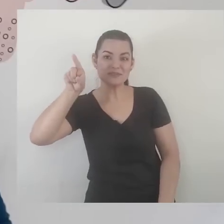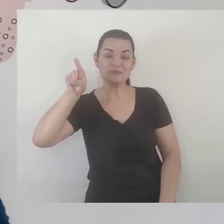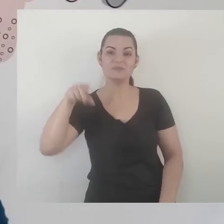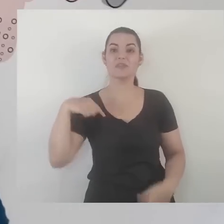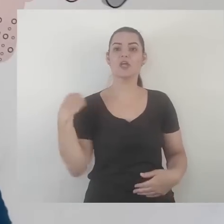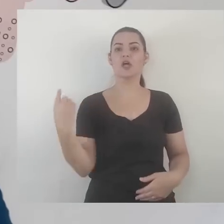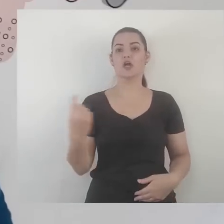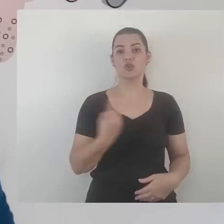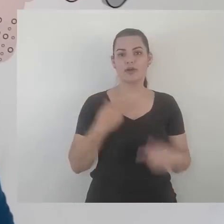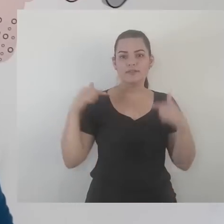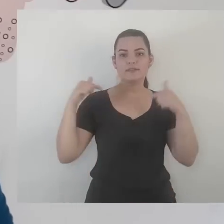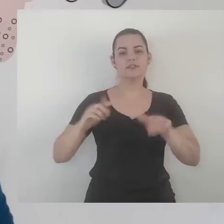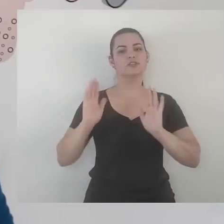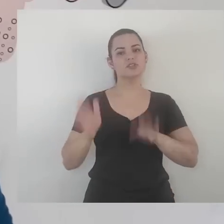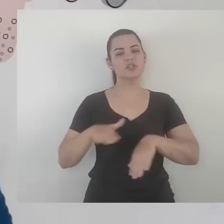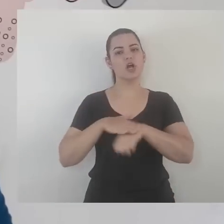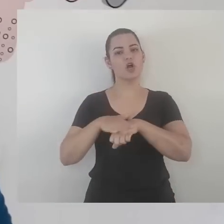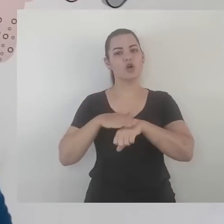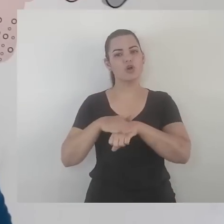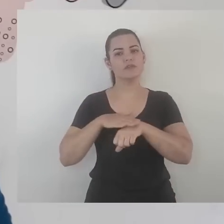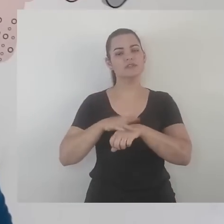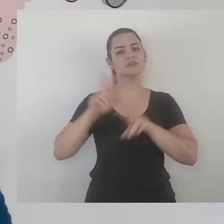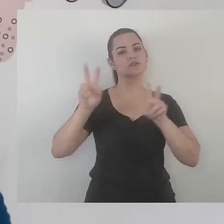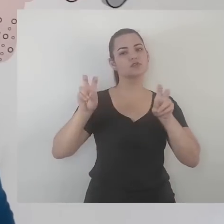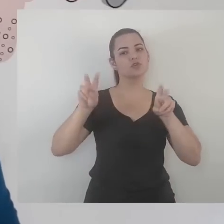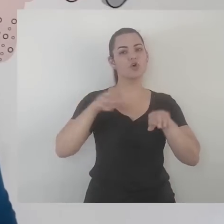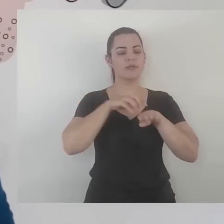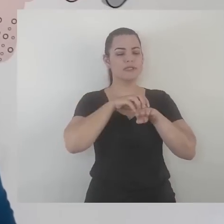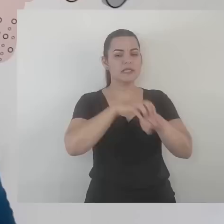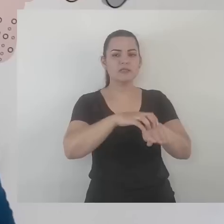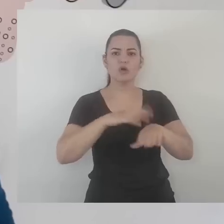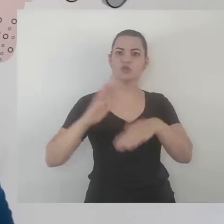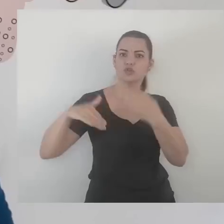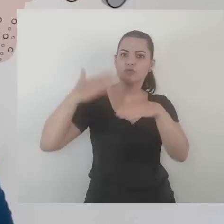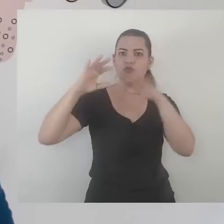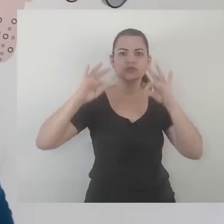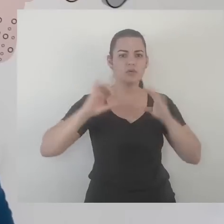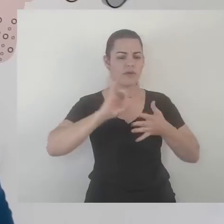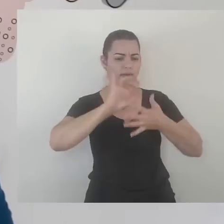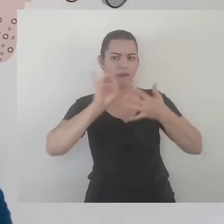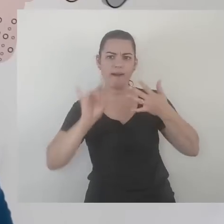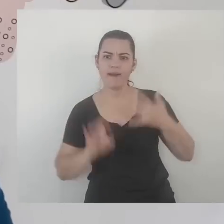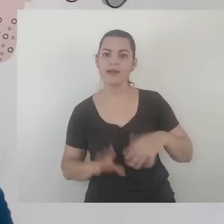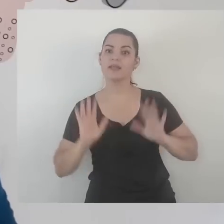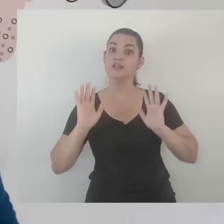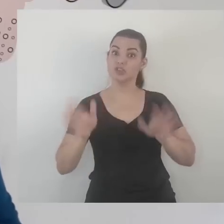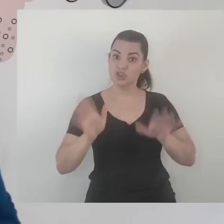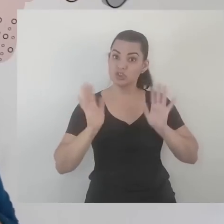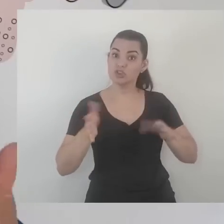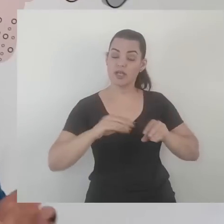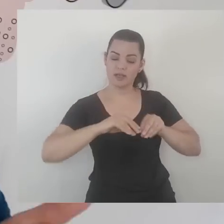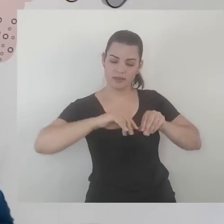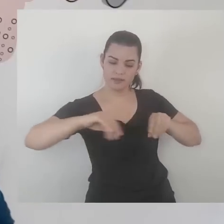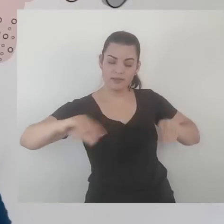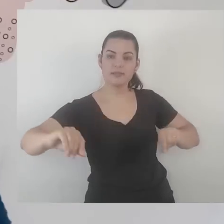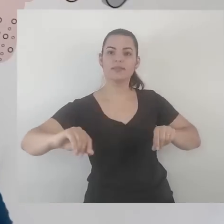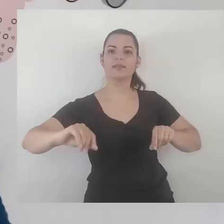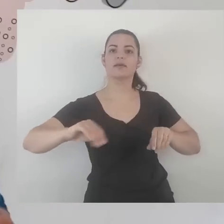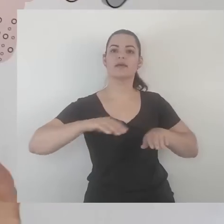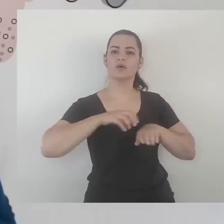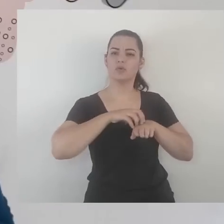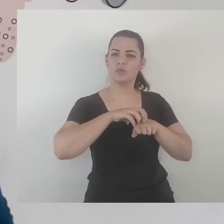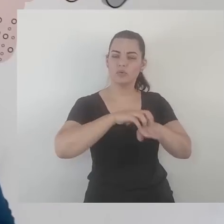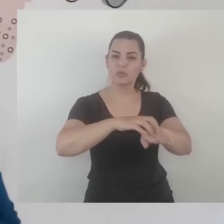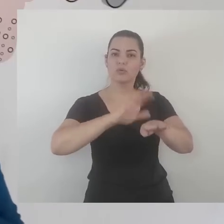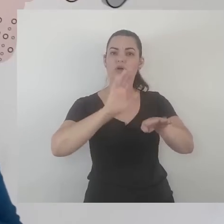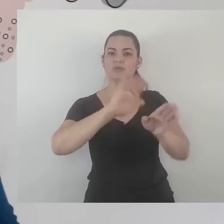aí toda a evolução dos meios de transporte. Passamos já pela terra, passamos pela água